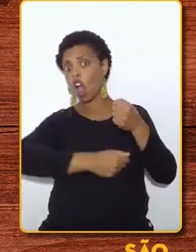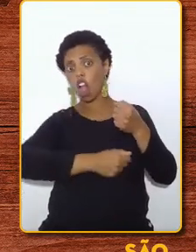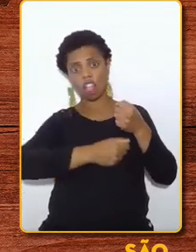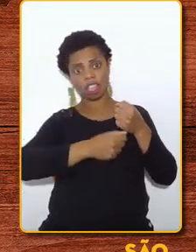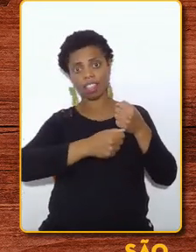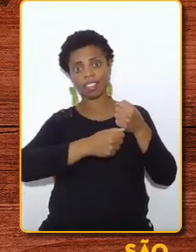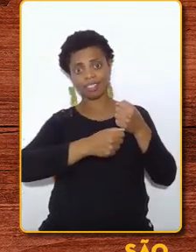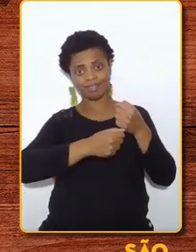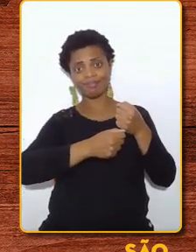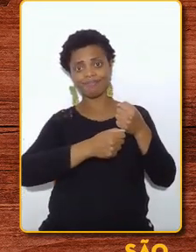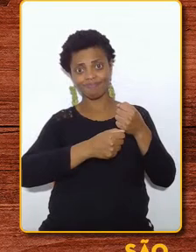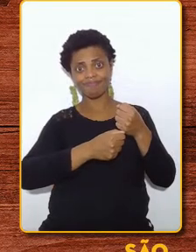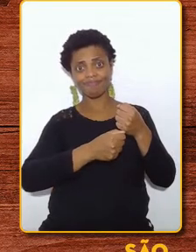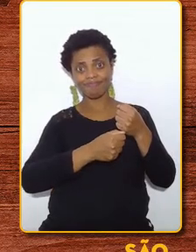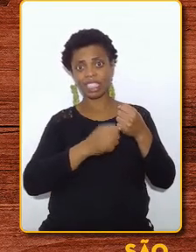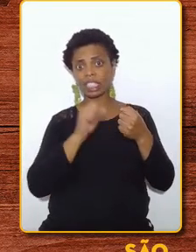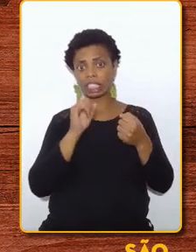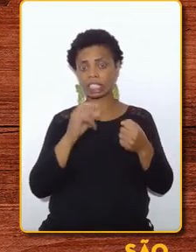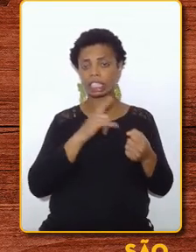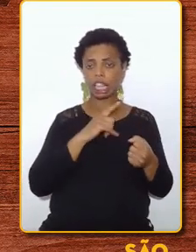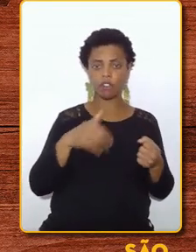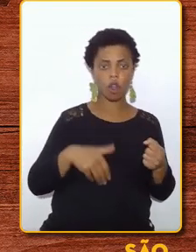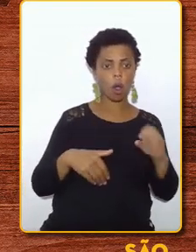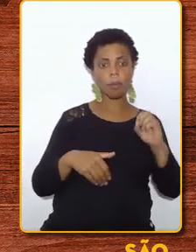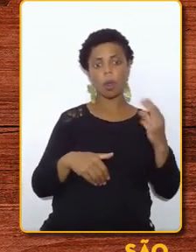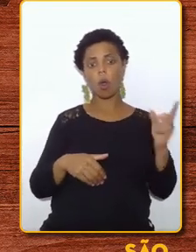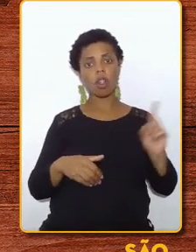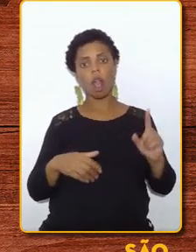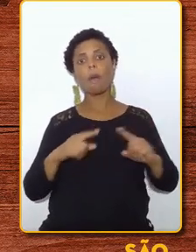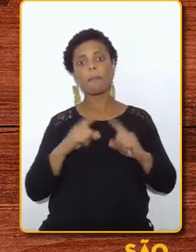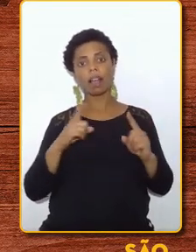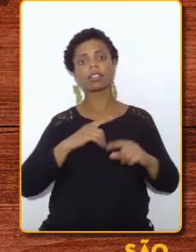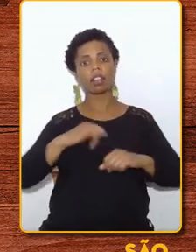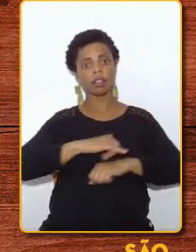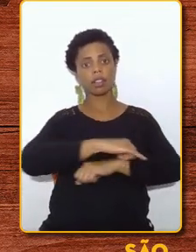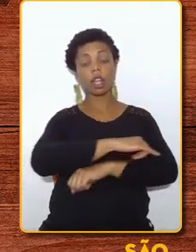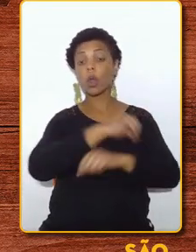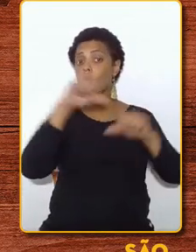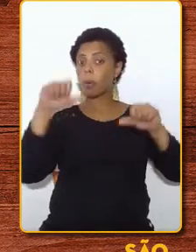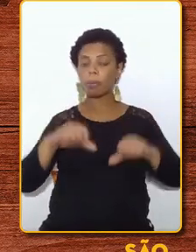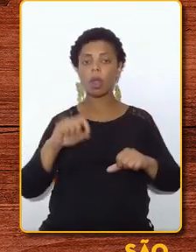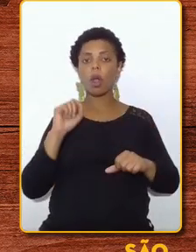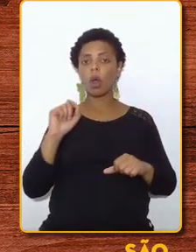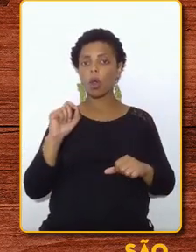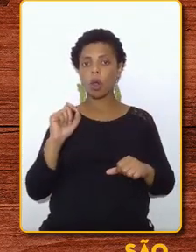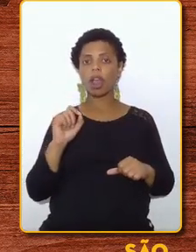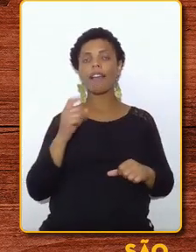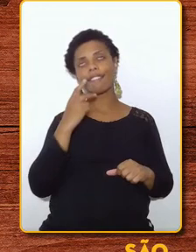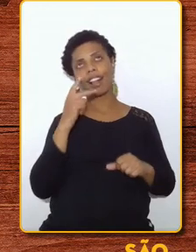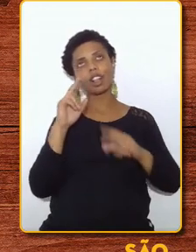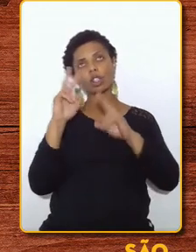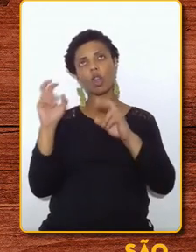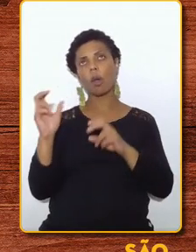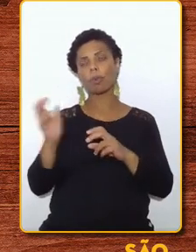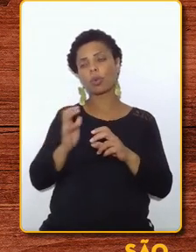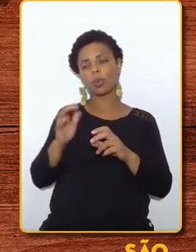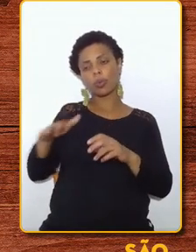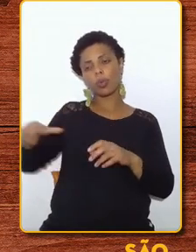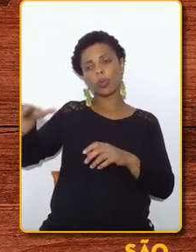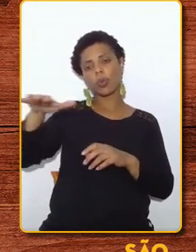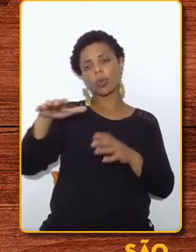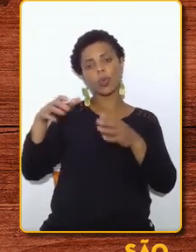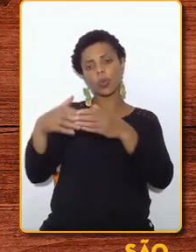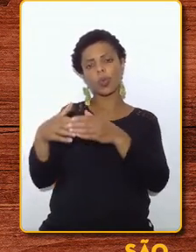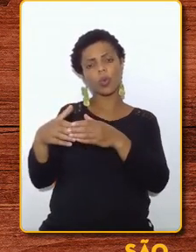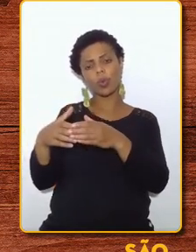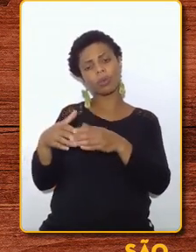né? E o mais dramático aí, né, para não falar de setores de alta renda, esses talvez sejam